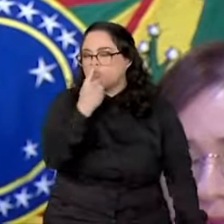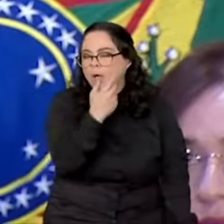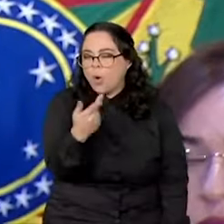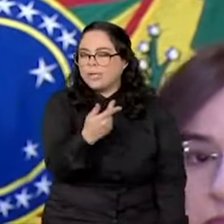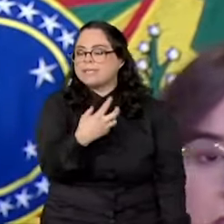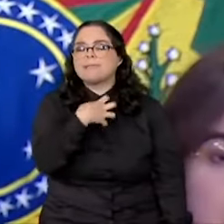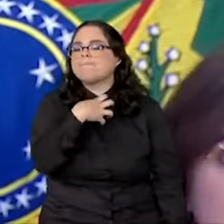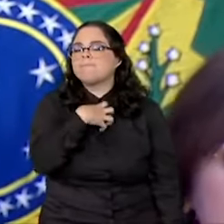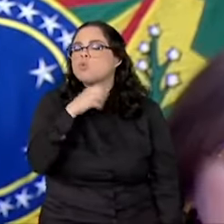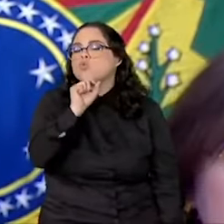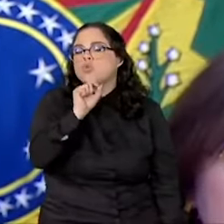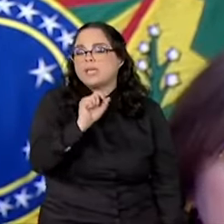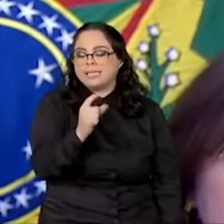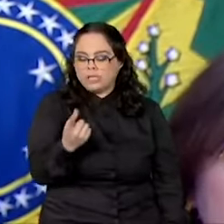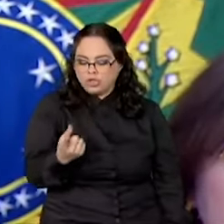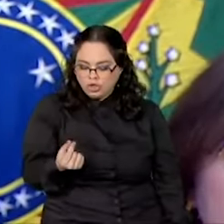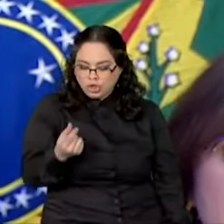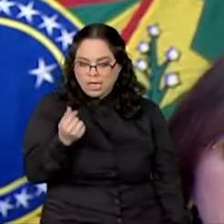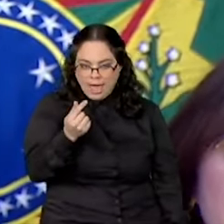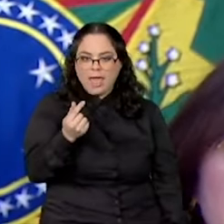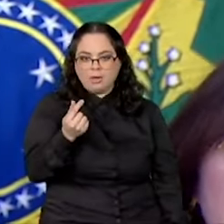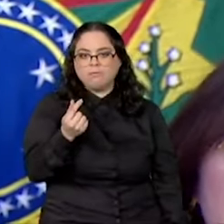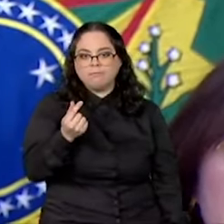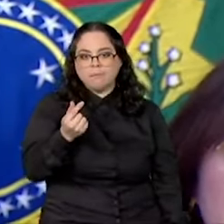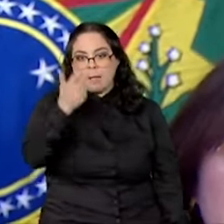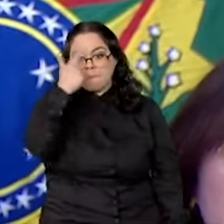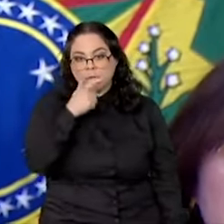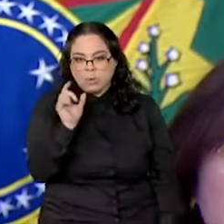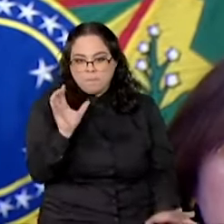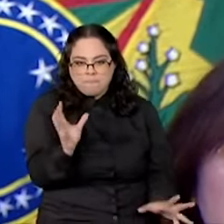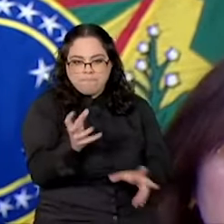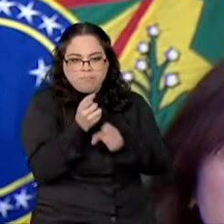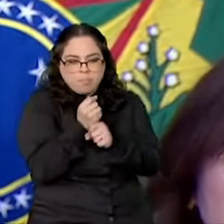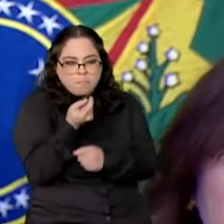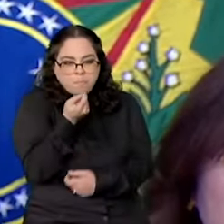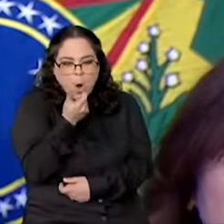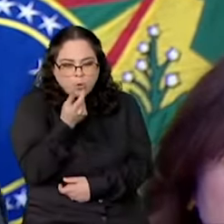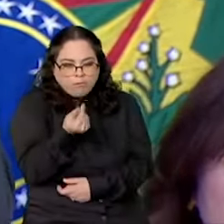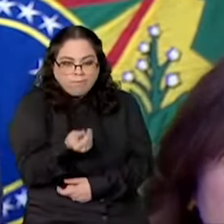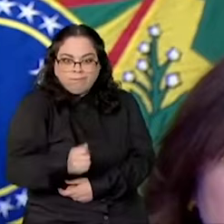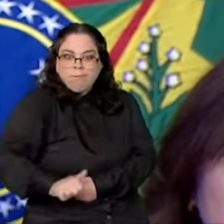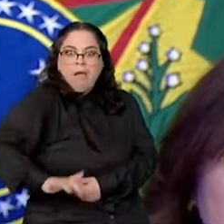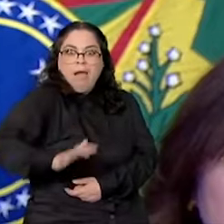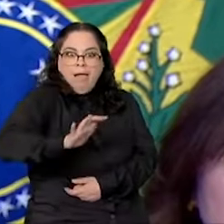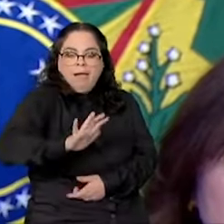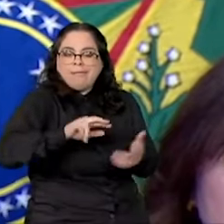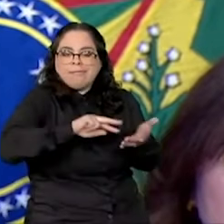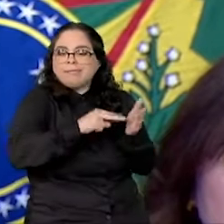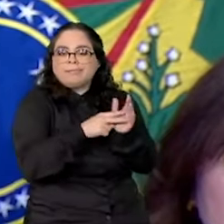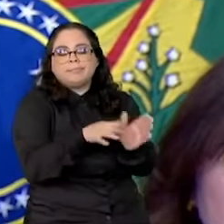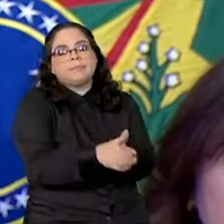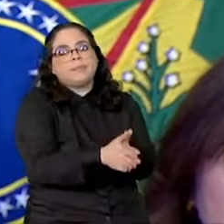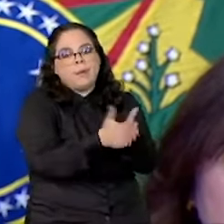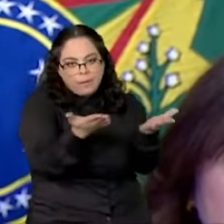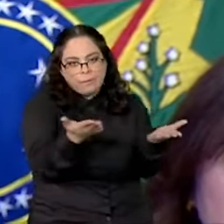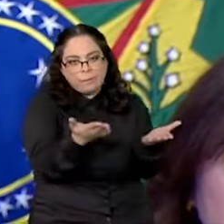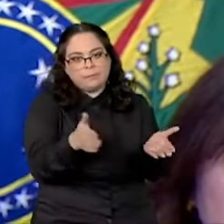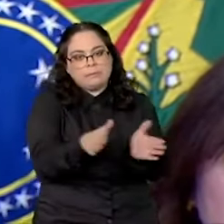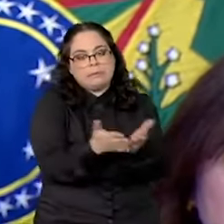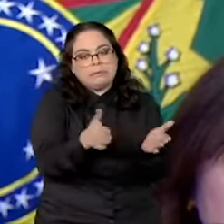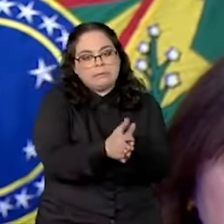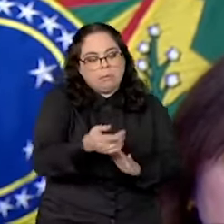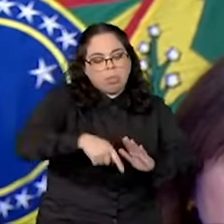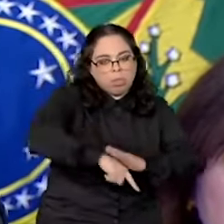seguinte: muito dinheiro na mão de poucos significa pobreza, significa